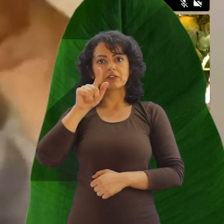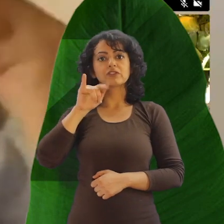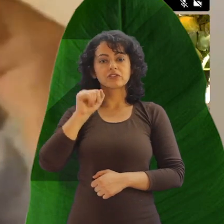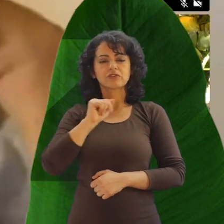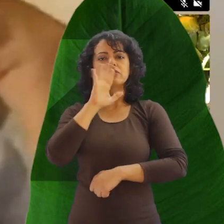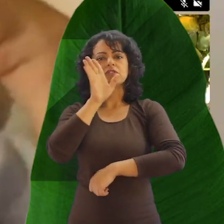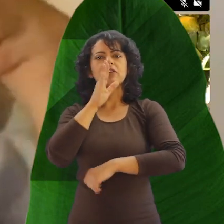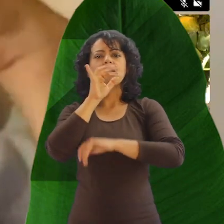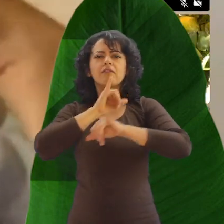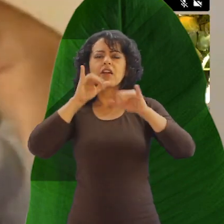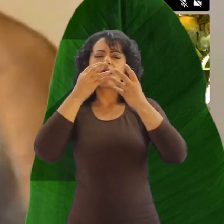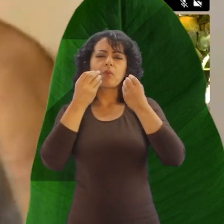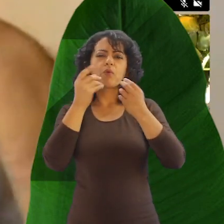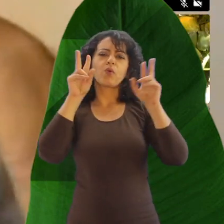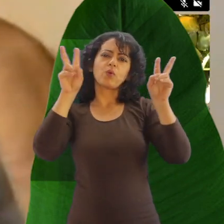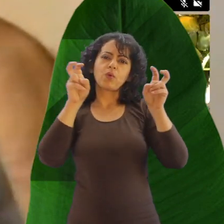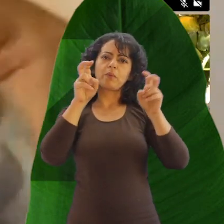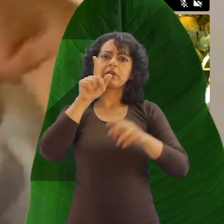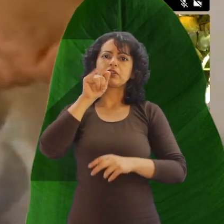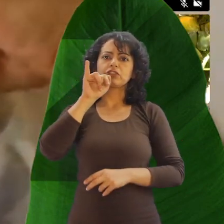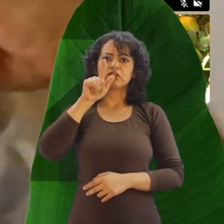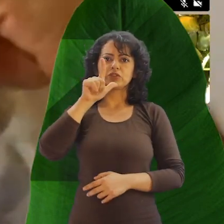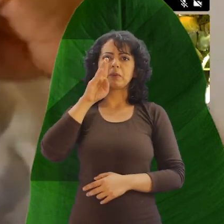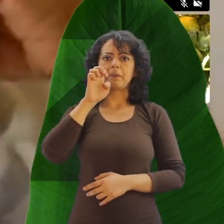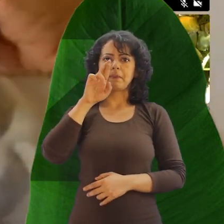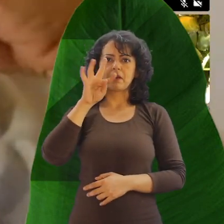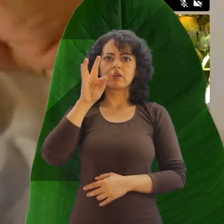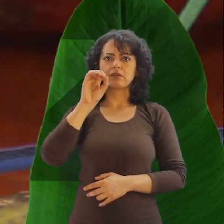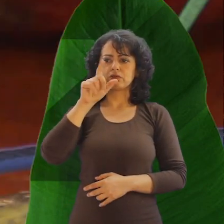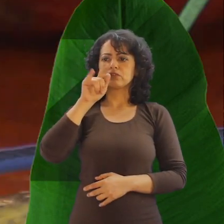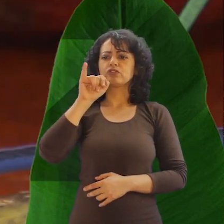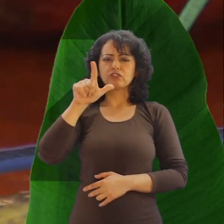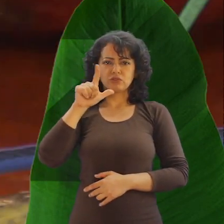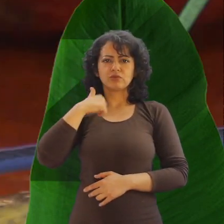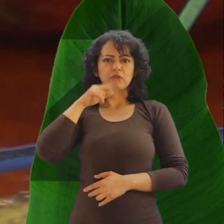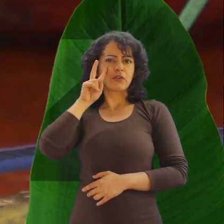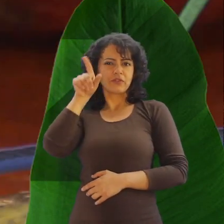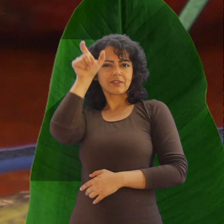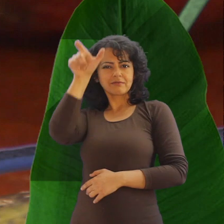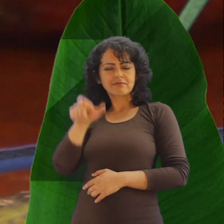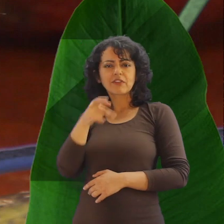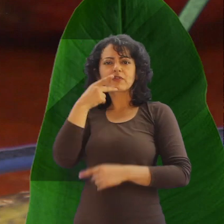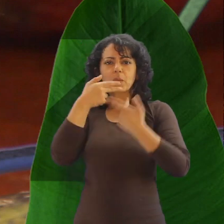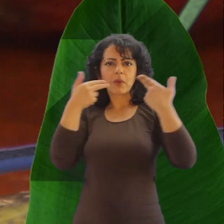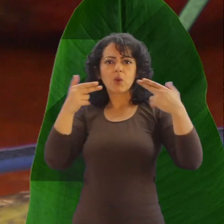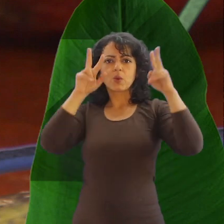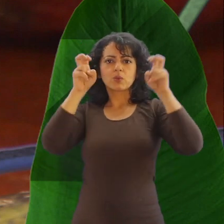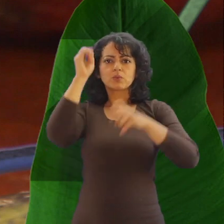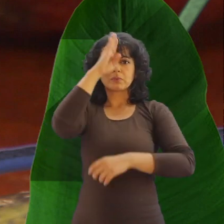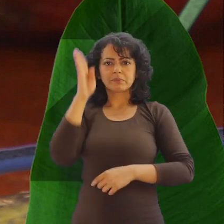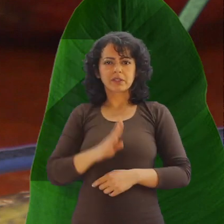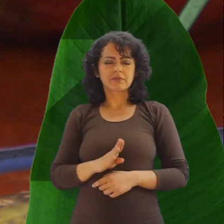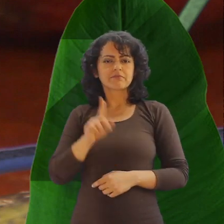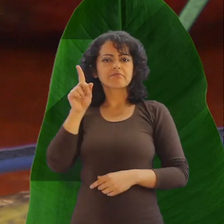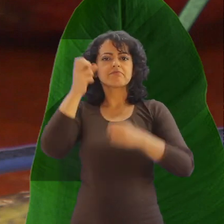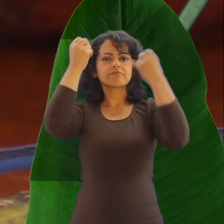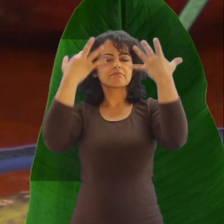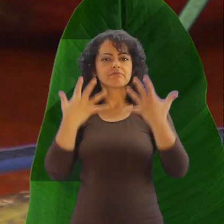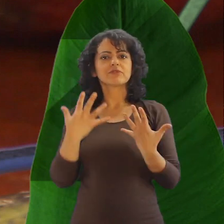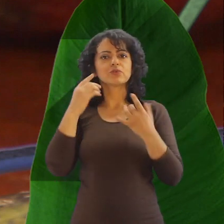eu lembro que uma vez eu vi o Gilberto Gil fazer uma declaração. Ele estava falando do Brasil, né? E ele falava